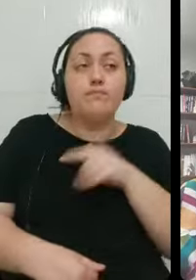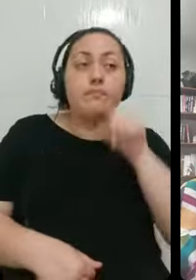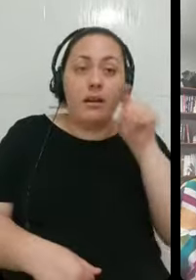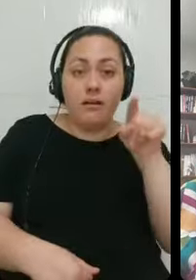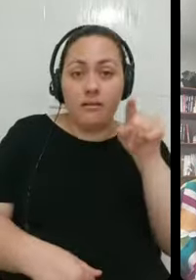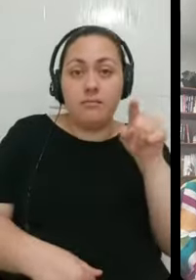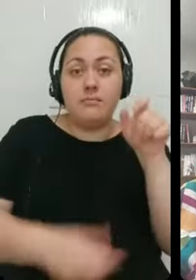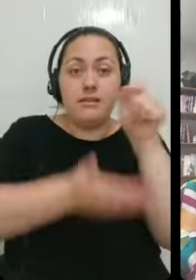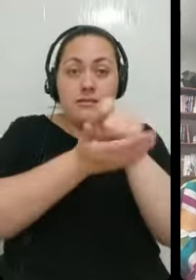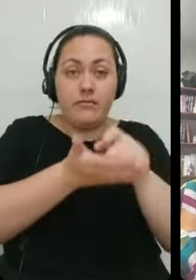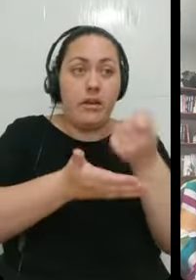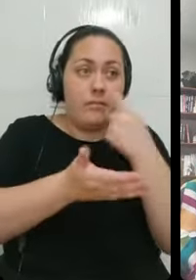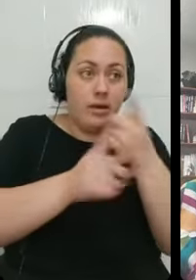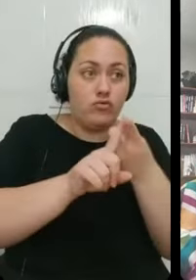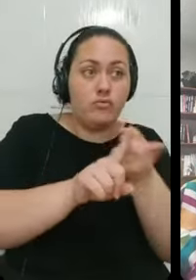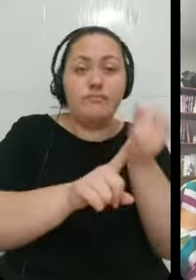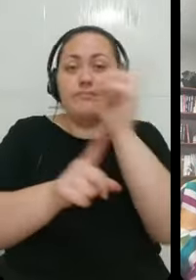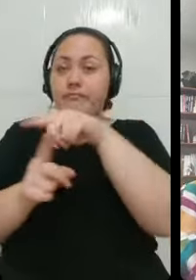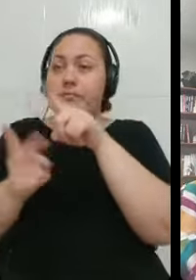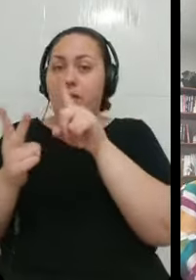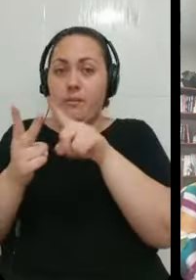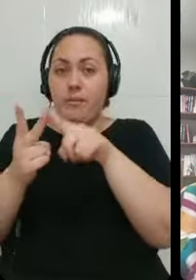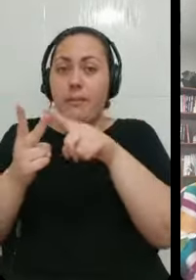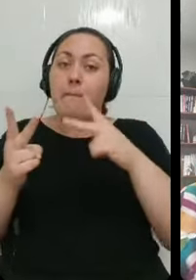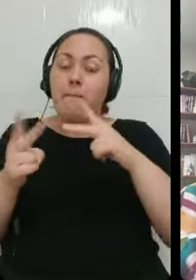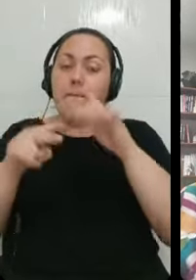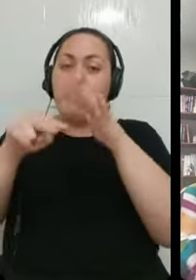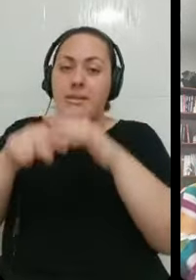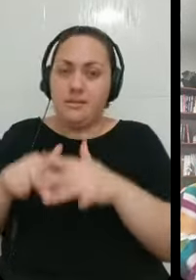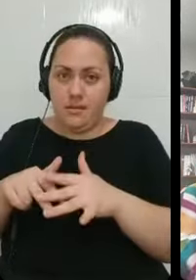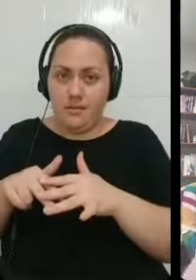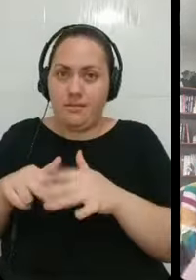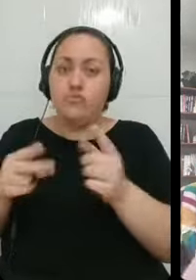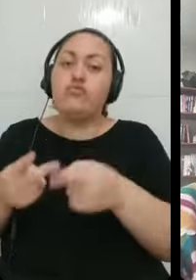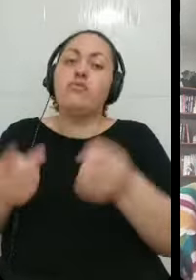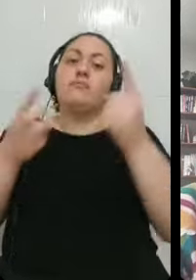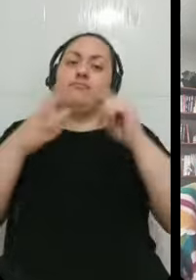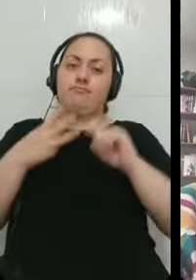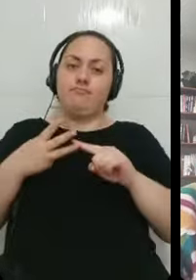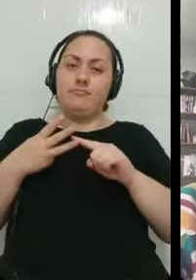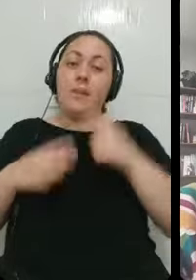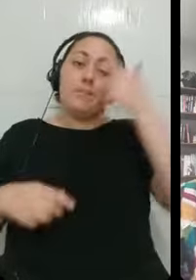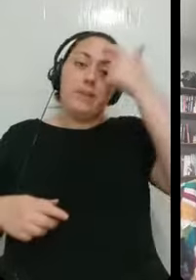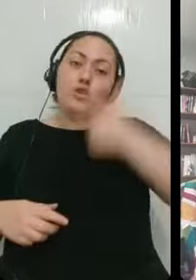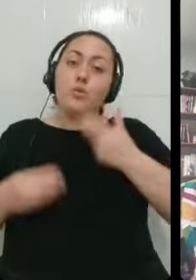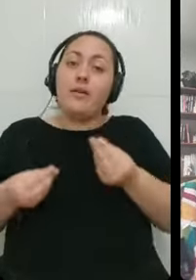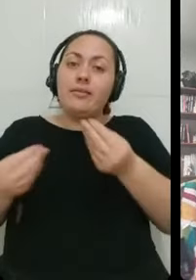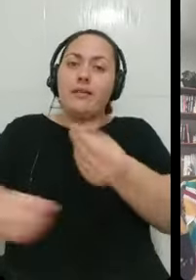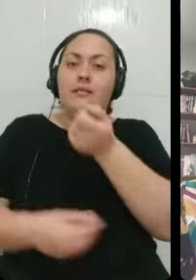também faz a dispensação do medicamento, né? Então, o farmacêutico está nisso também, né?